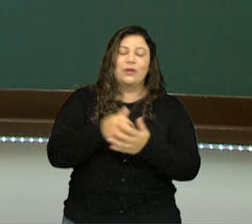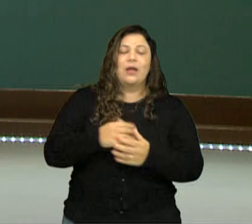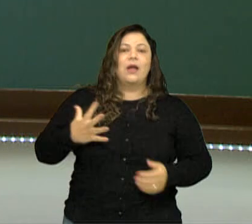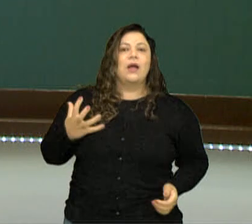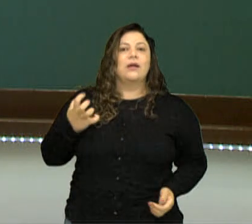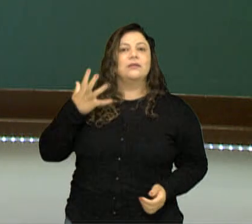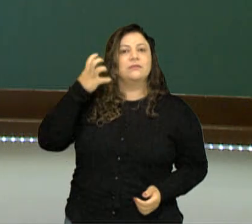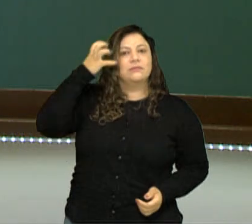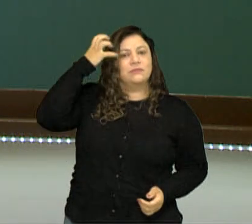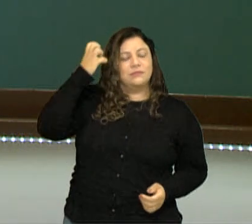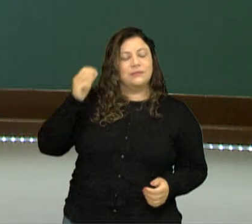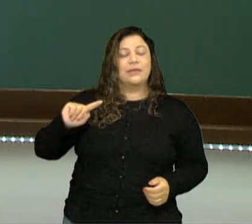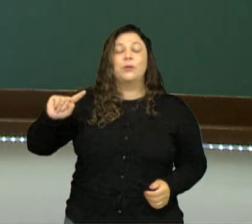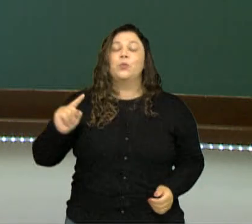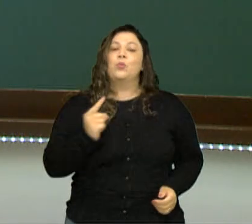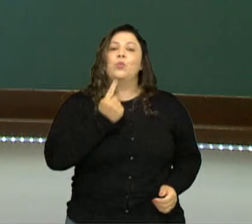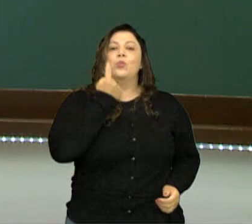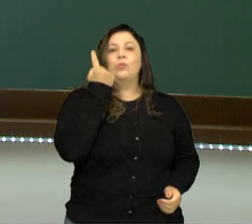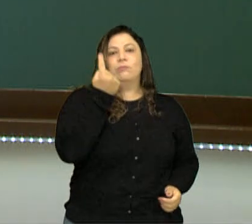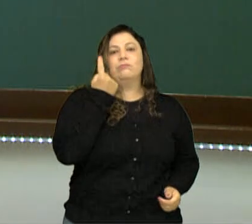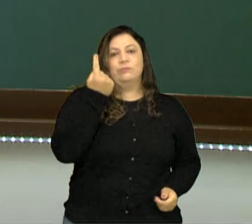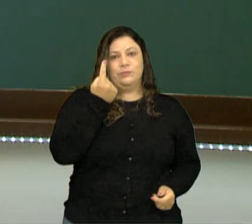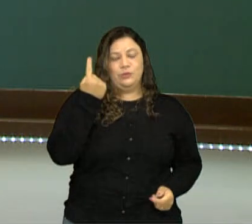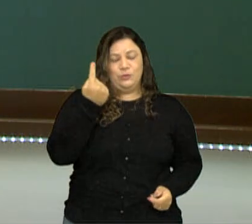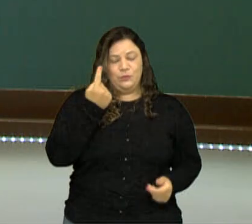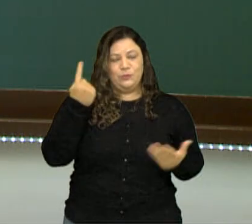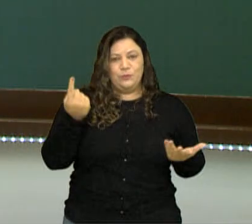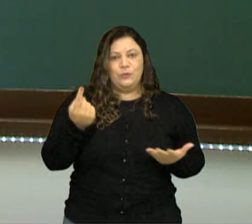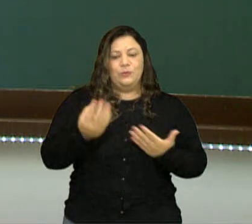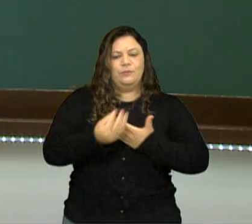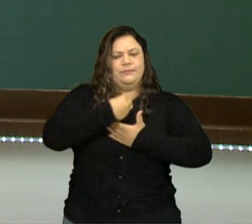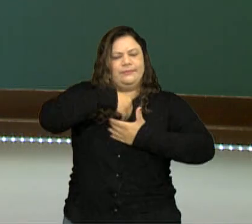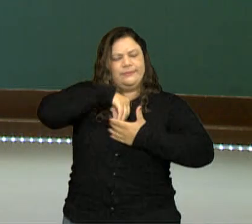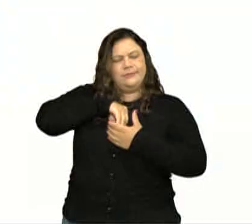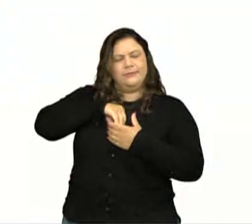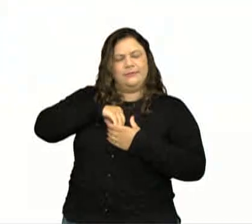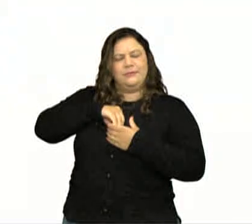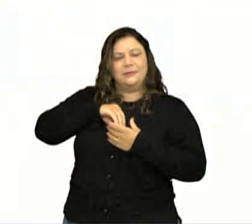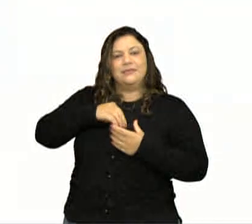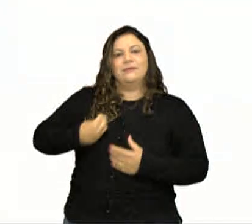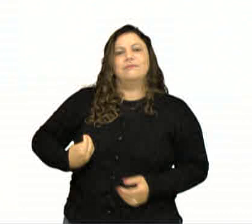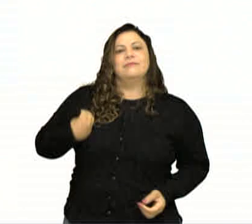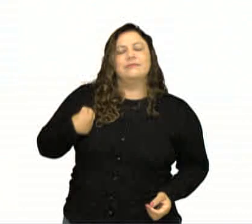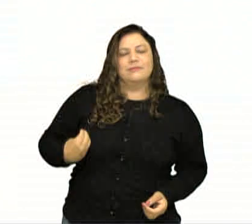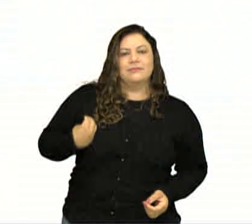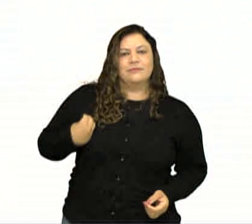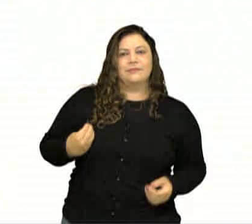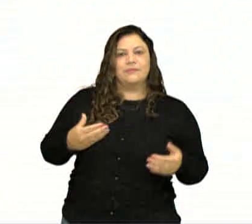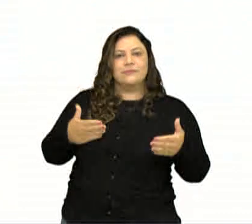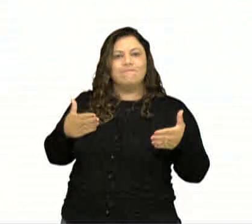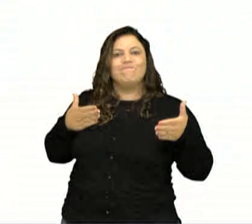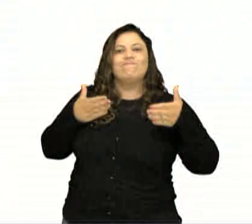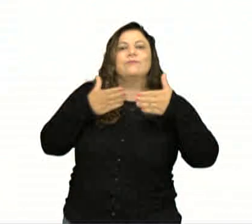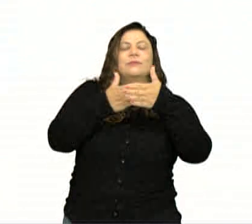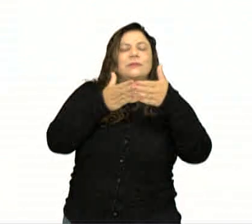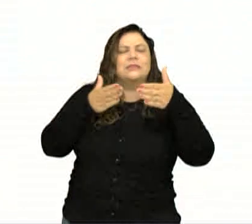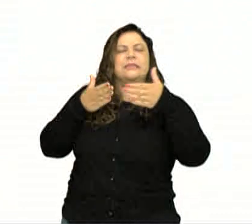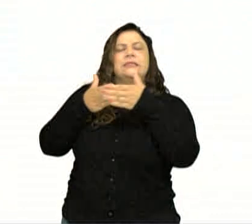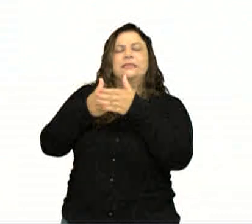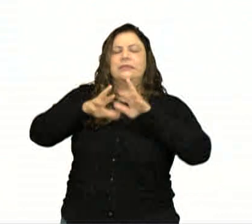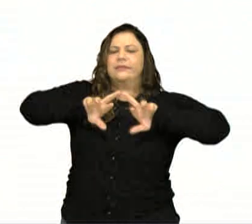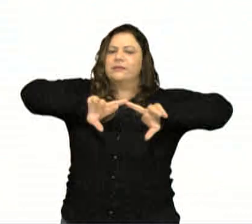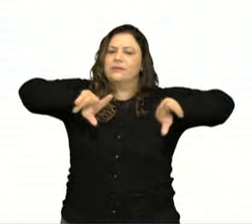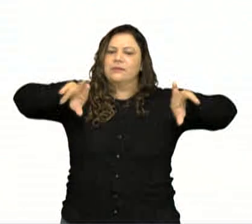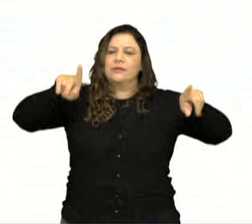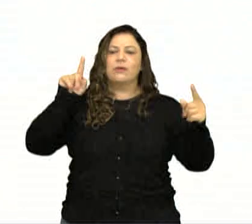corpo é singular e define sua causa interna de existência, rompendo com causas exteriores ou